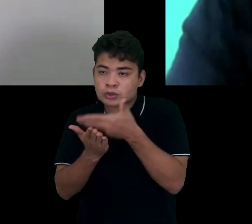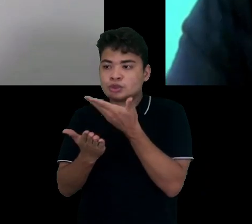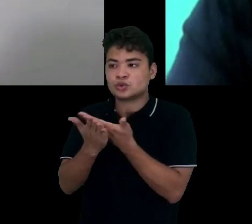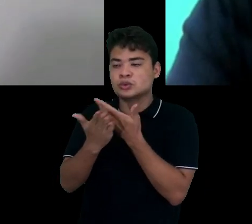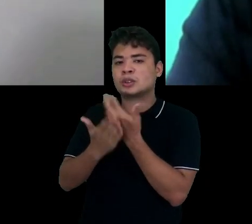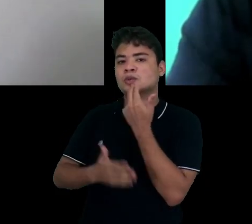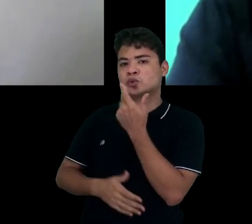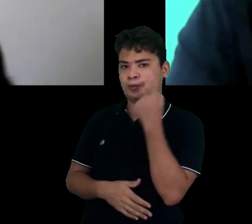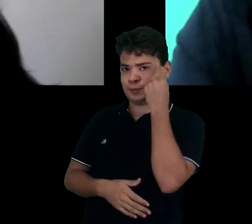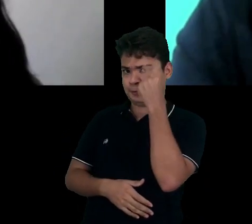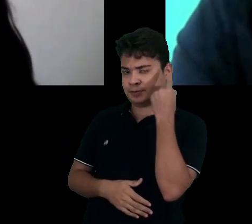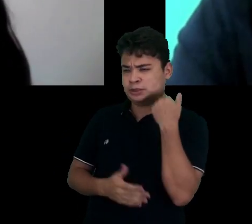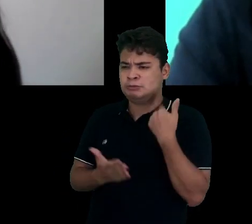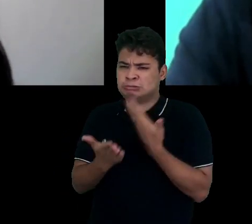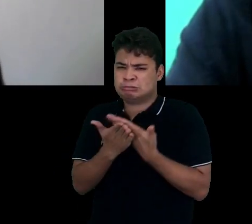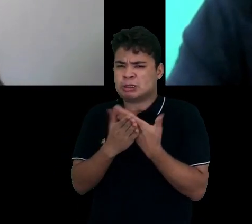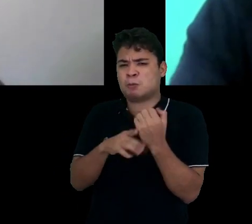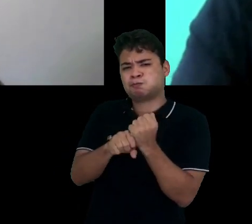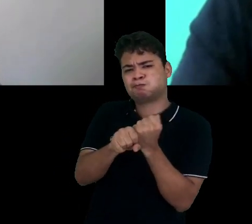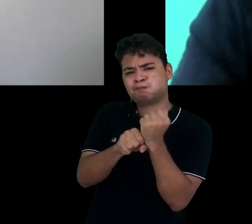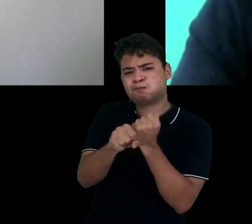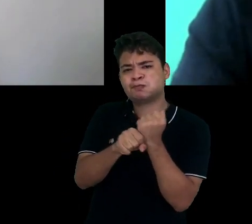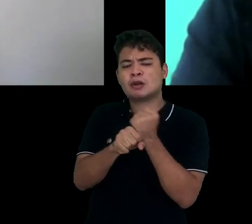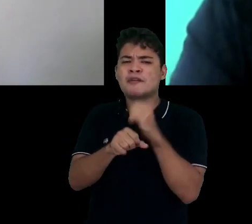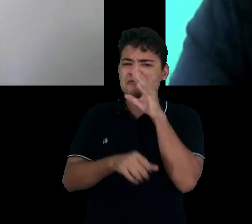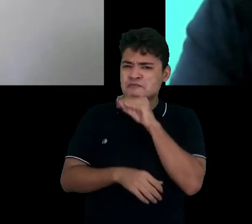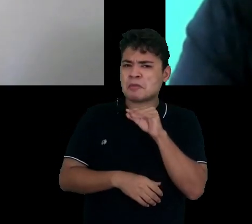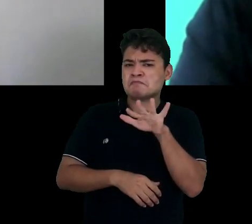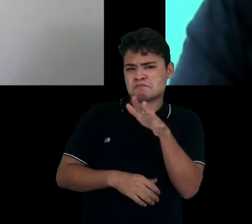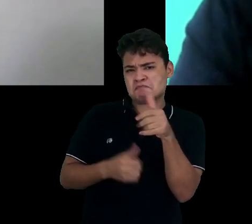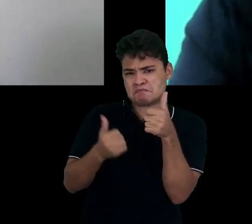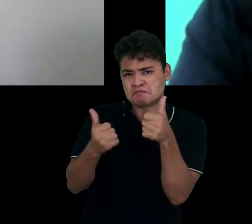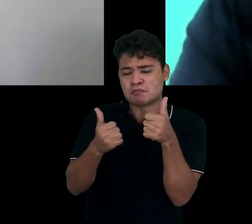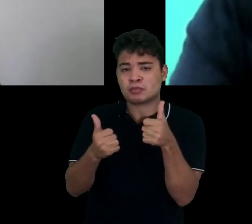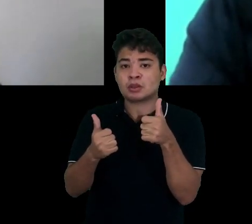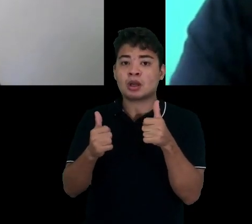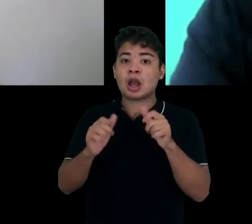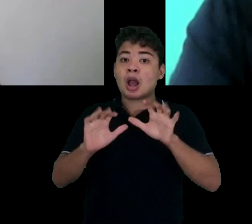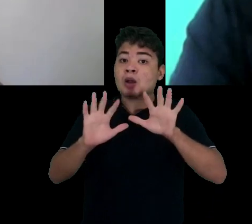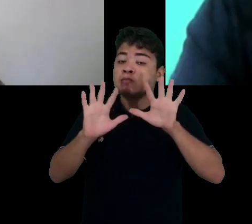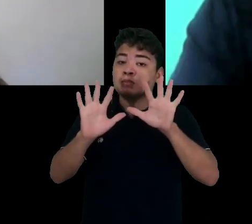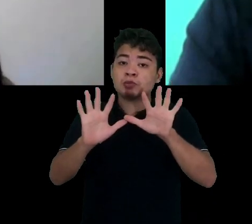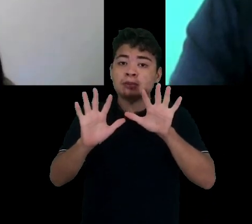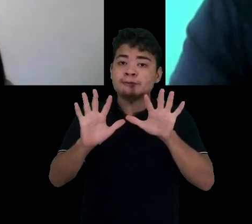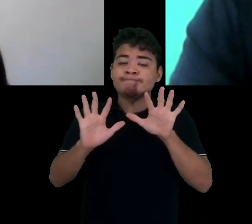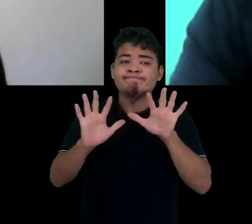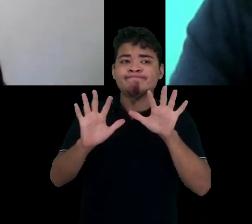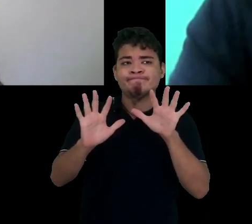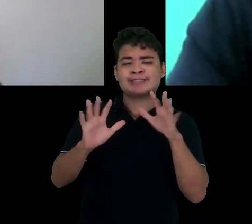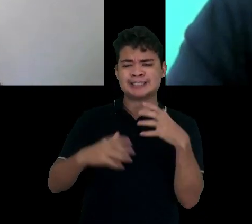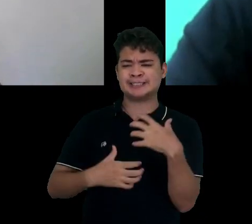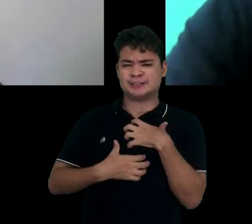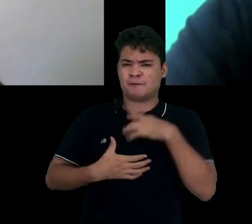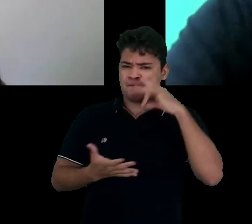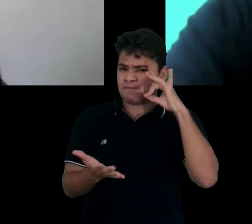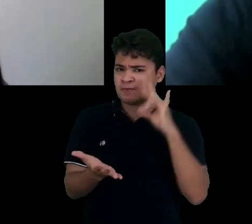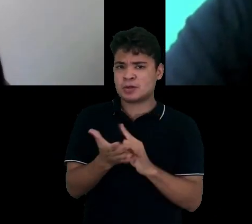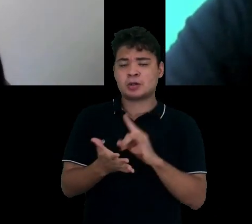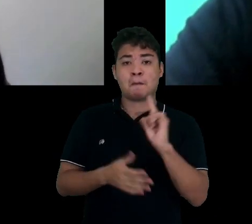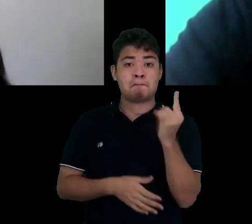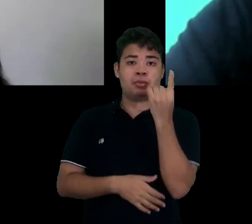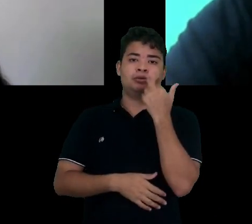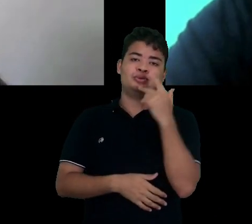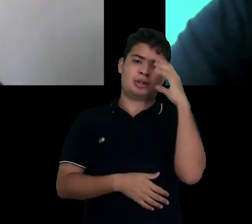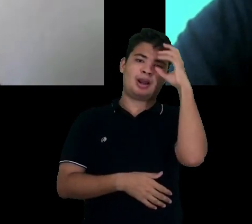comecei a estudar o espanhol, estudei Ah. por muitos anos, até falava razoavelmente. Só que eu considero primeiro